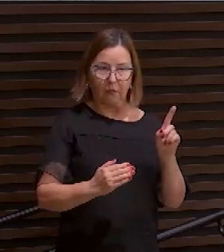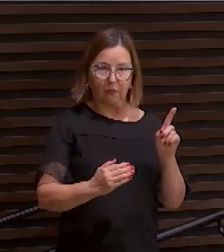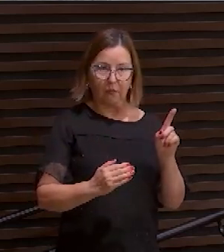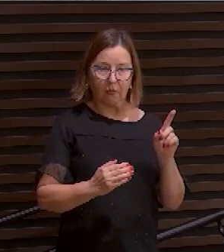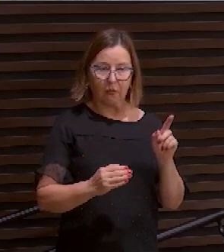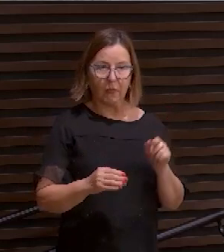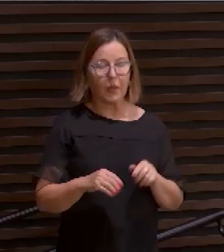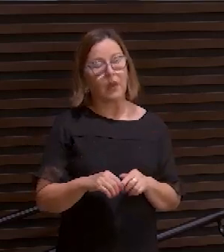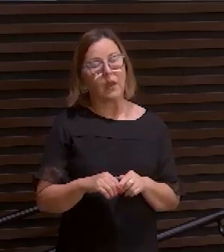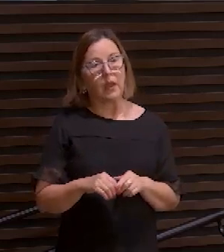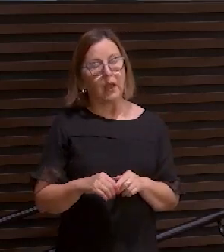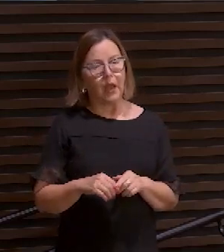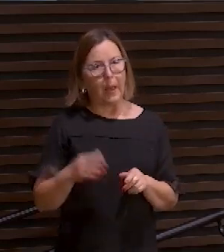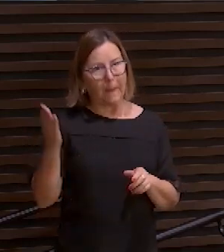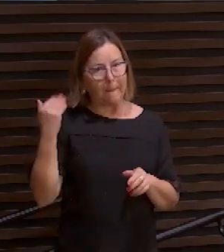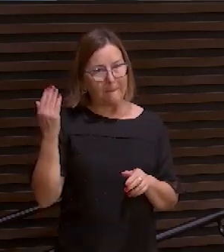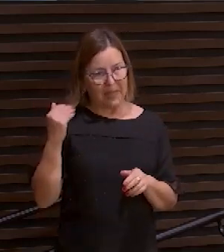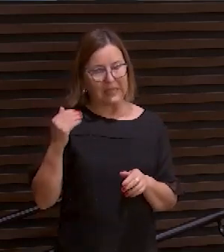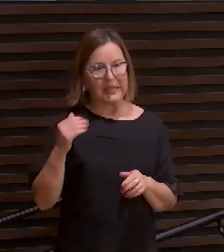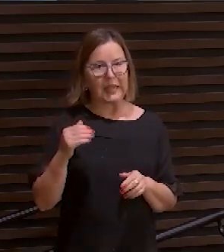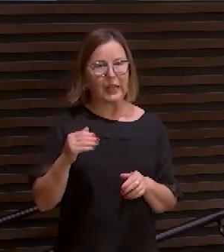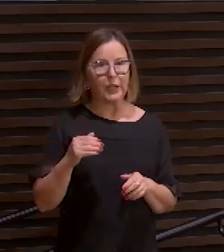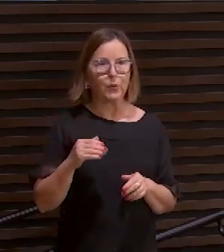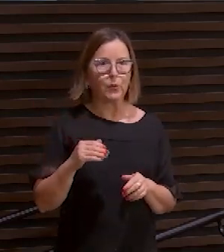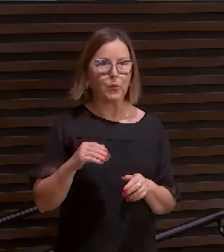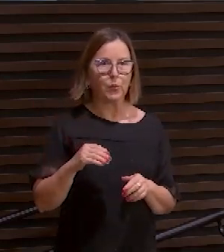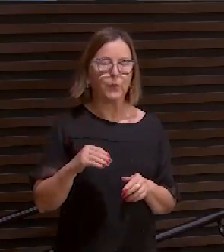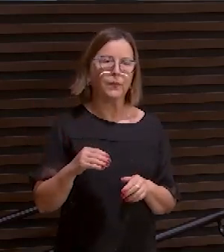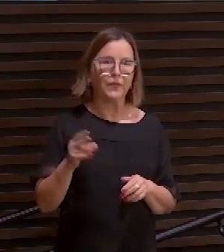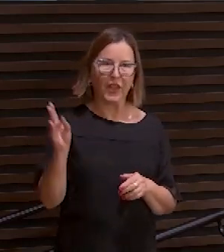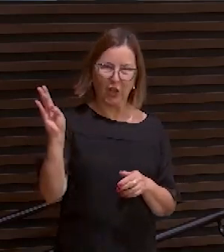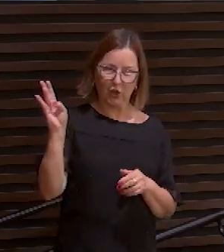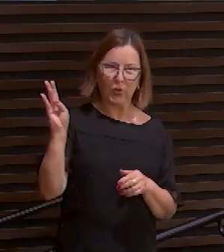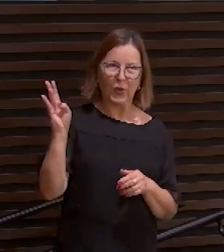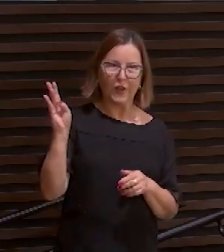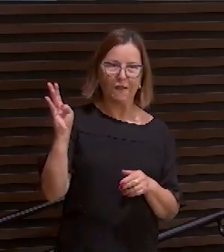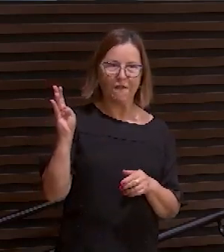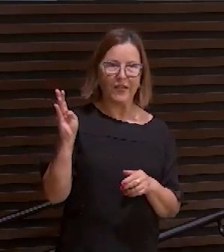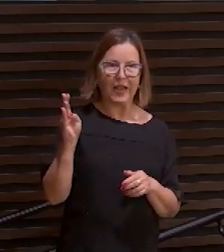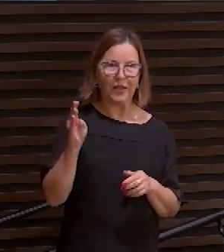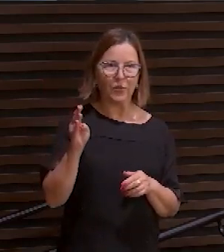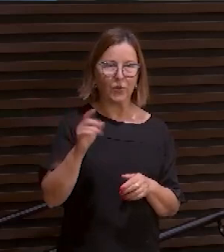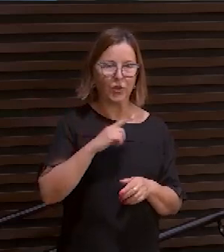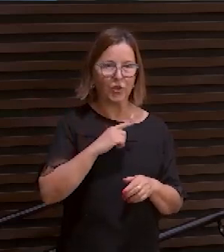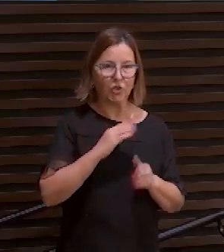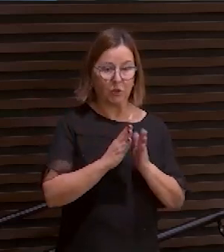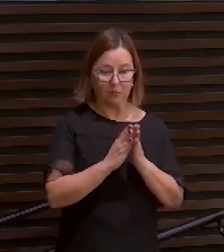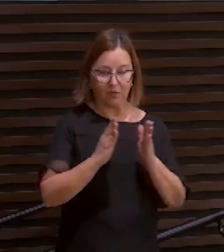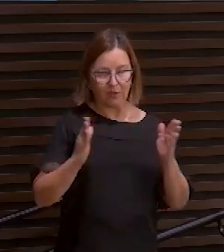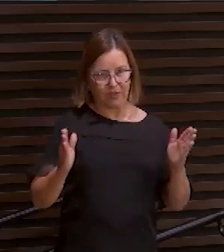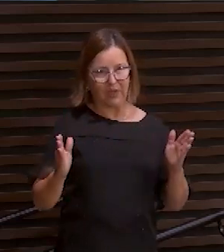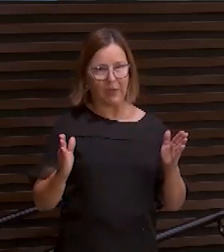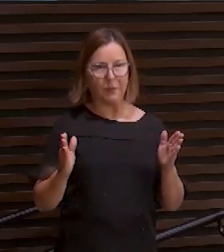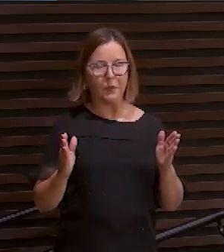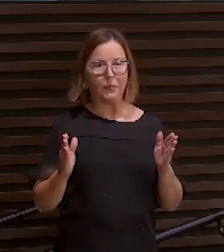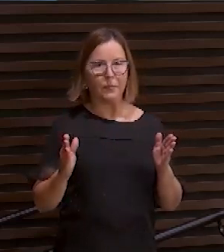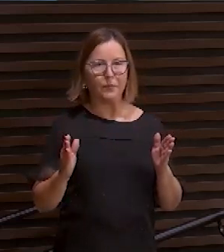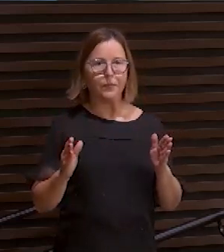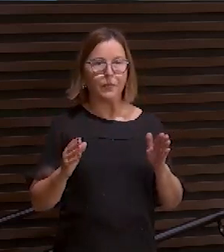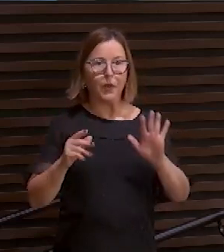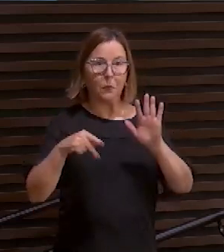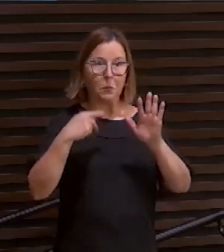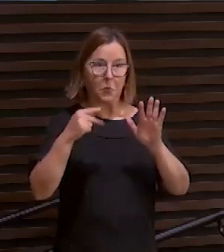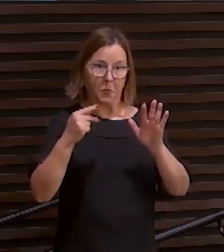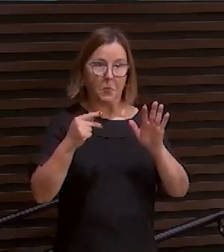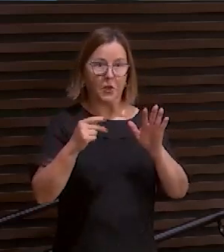de noivado em que a moça era dada em casamento, mas ainda não consumava. E